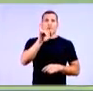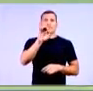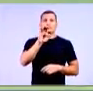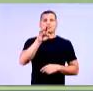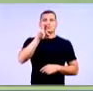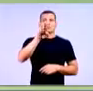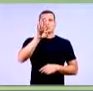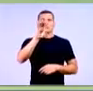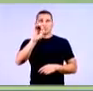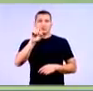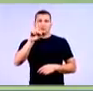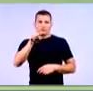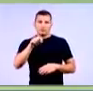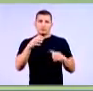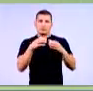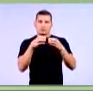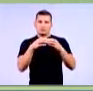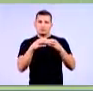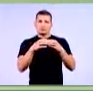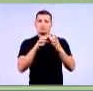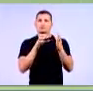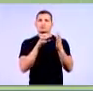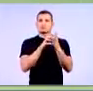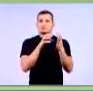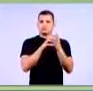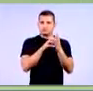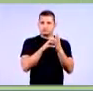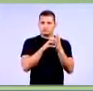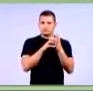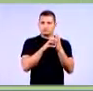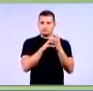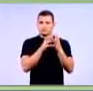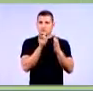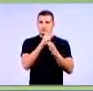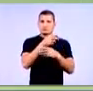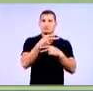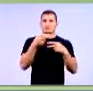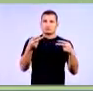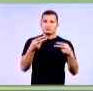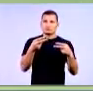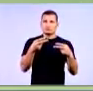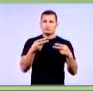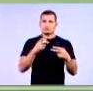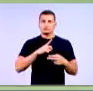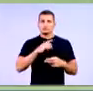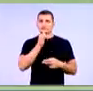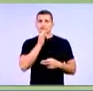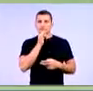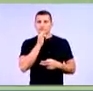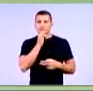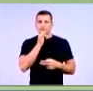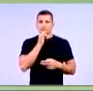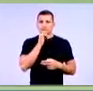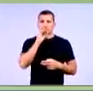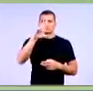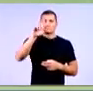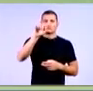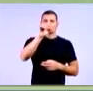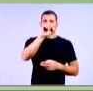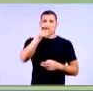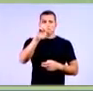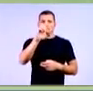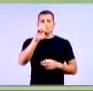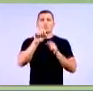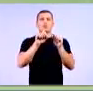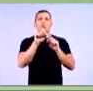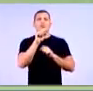de características de um objeto. Então a gente tem aqui o exemplo de classe que eu falei do aluno. Qual seria